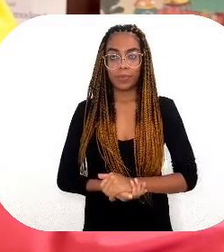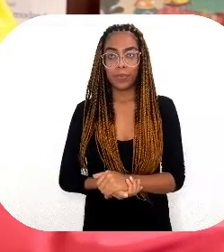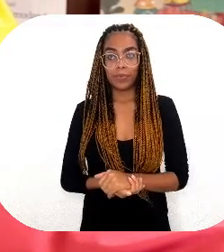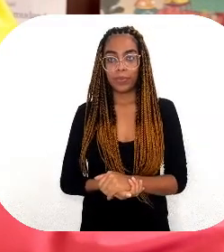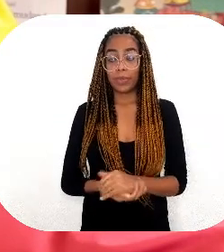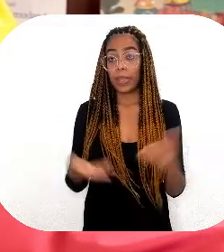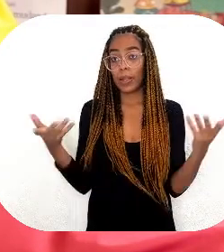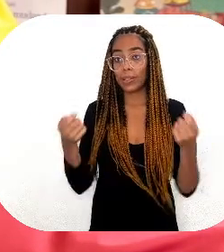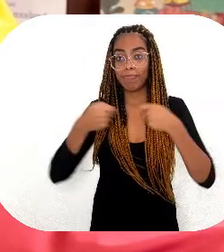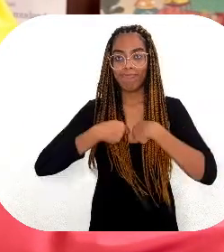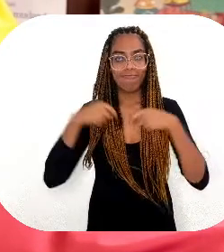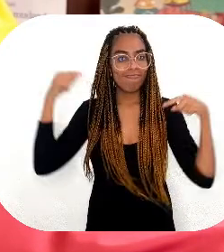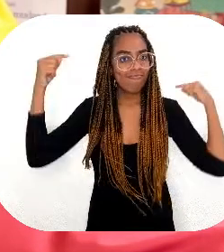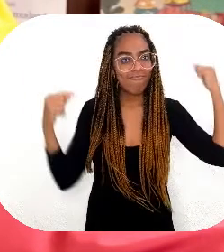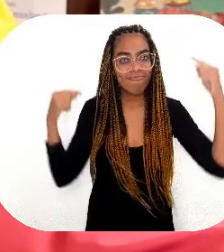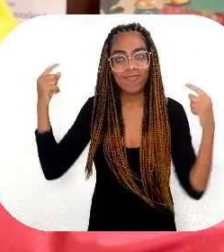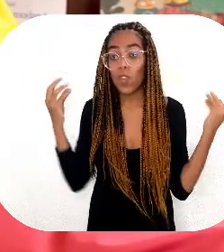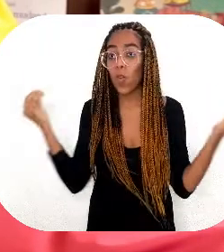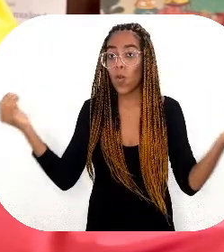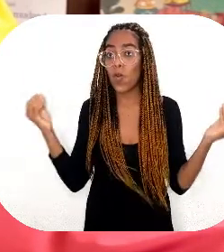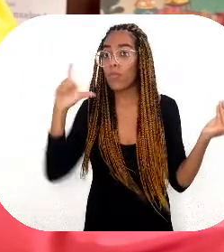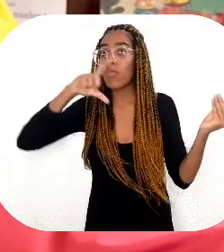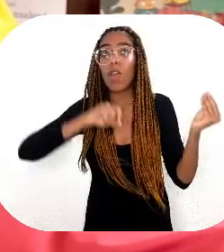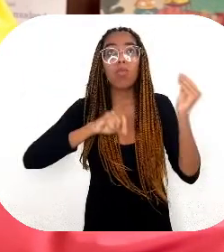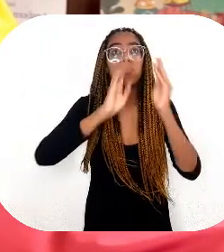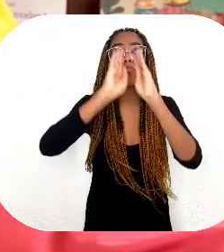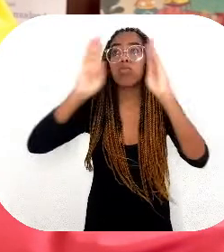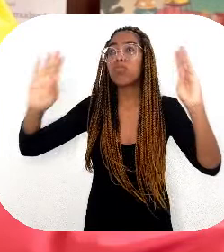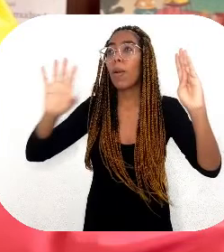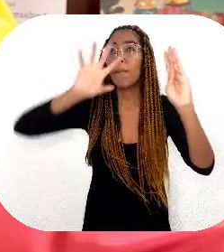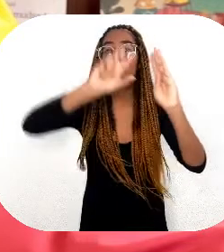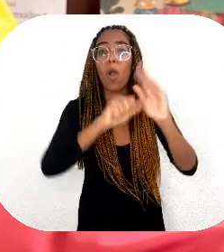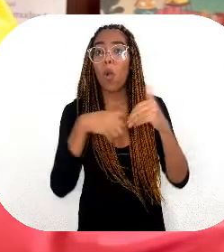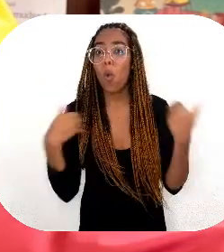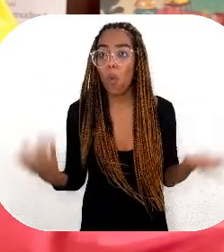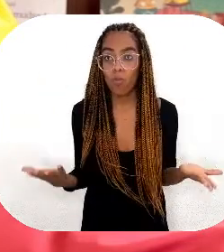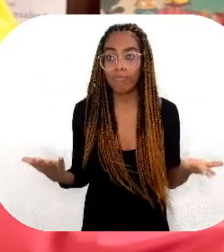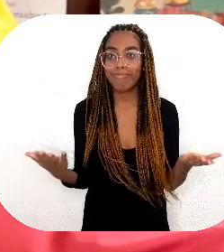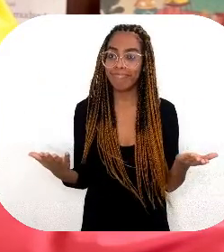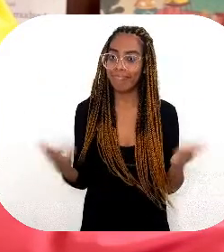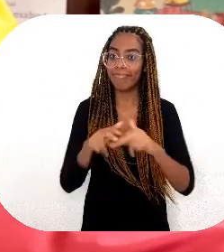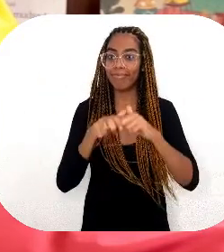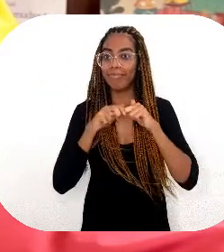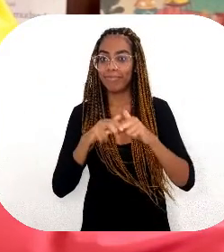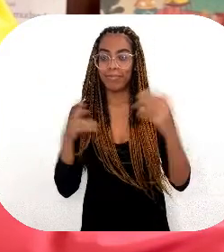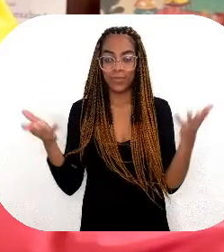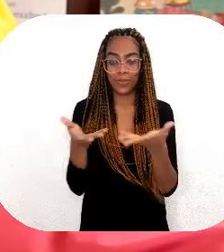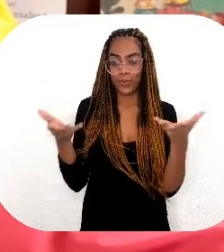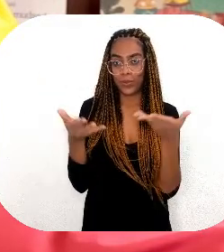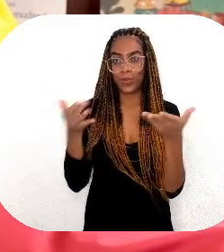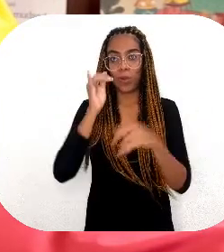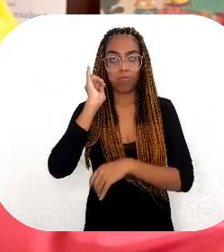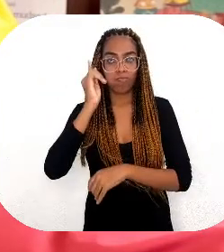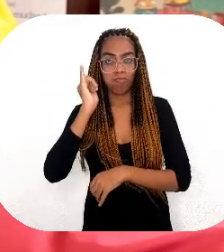muitos bons livros. Ai, cheguei aqui e fiquei maluca para saber o que é que eu ia pegar primeiro. Bem, mas isso aí você vai conferir